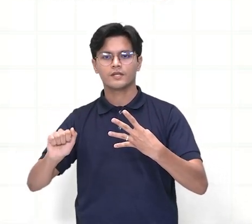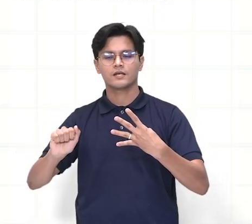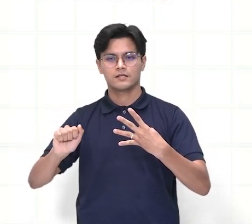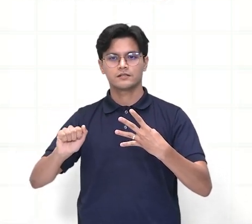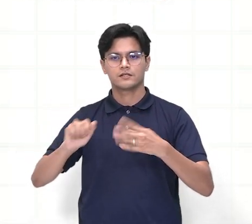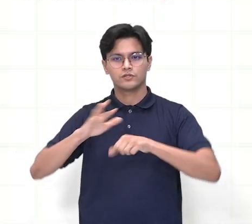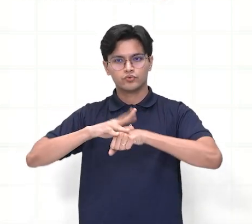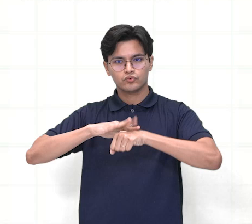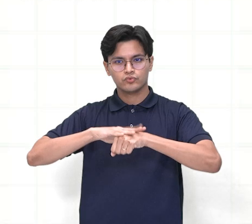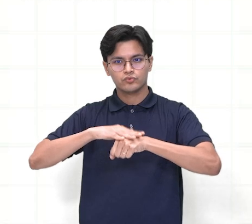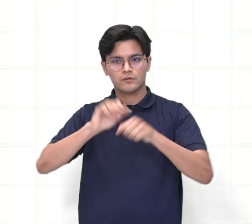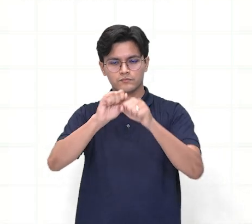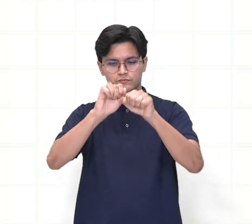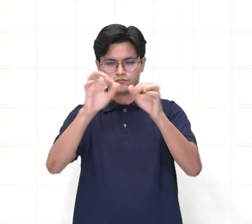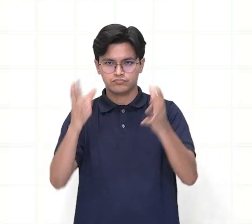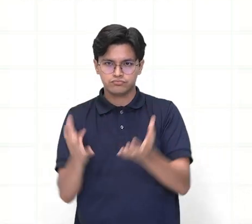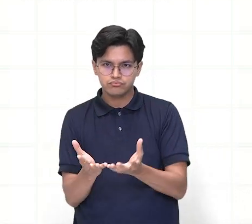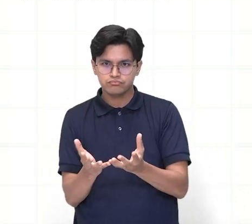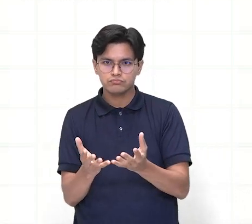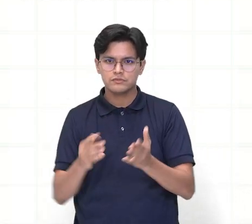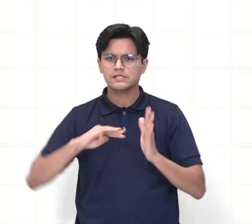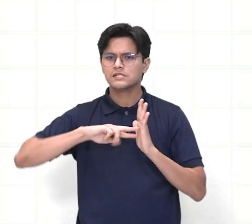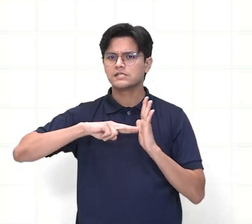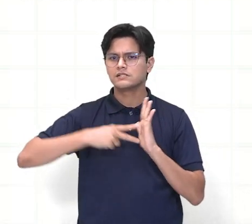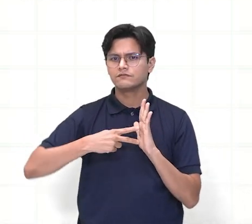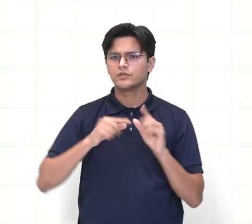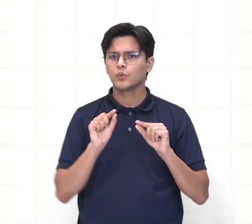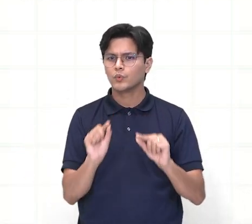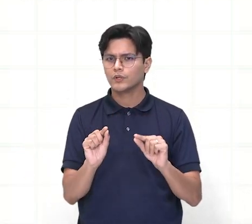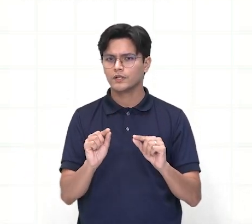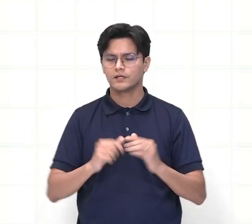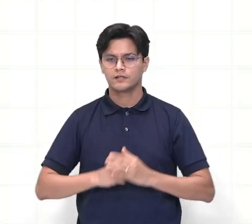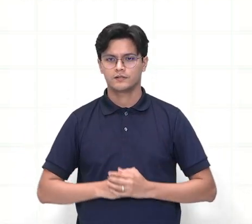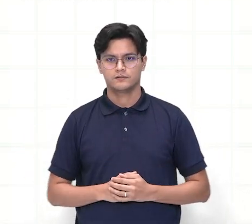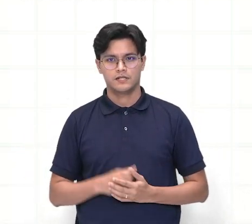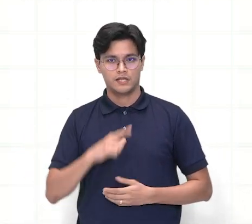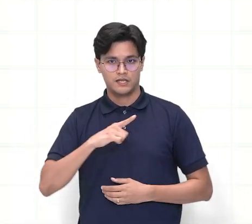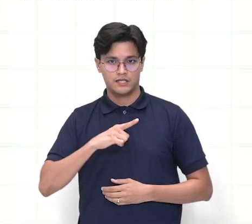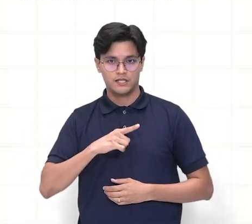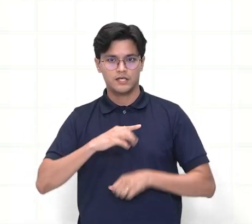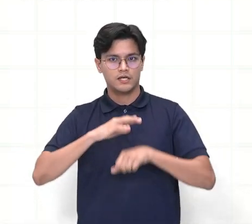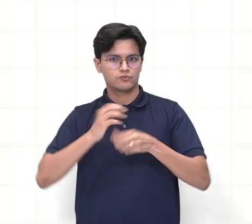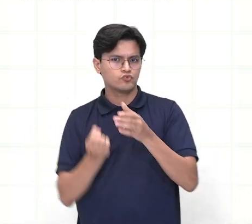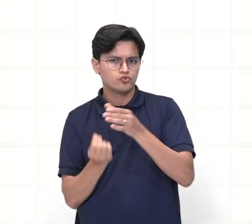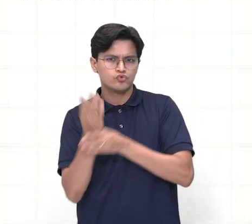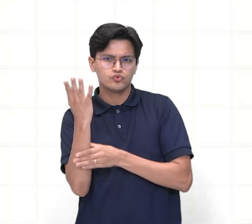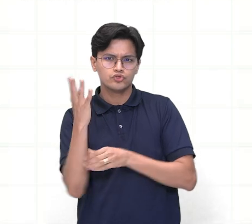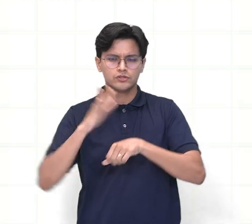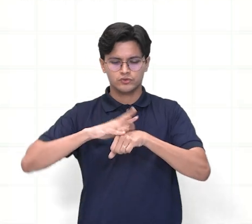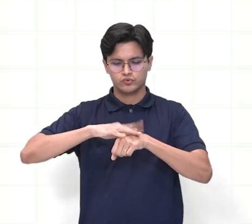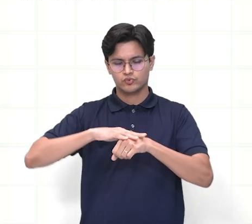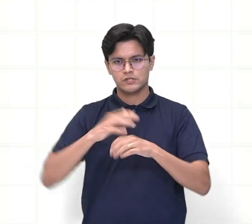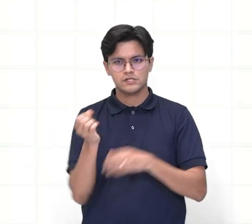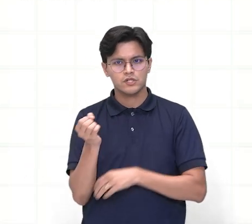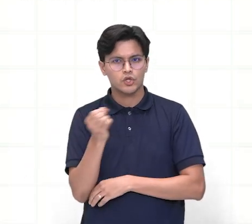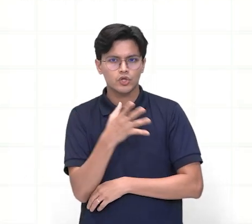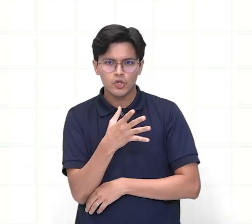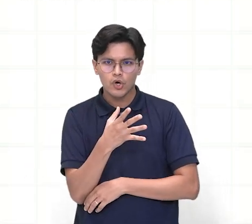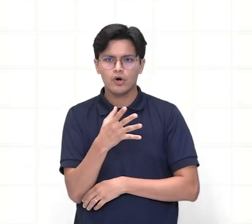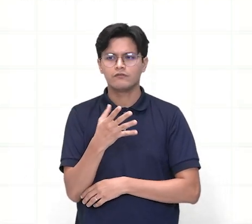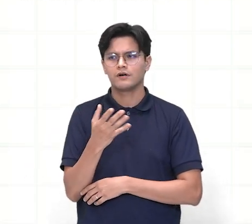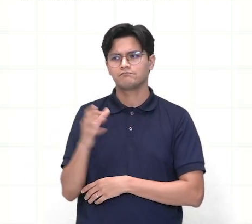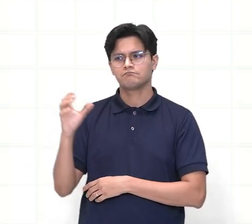doença, lembra que a professora comentou? Quando geralmente é uma doença nova, que nós não temos